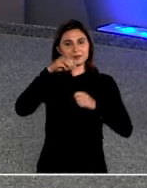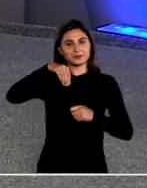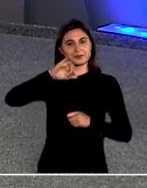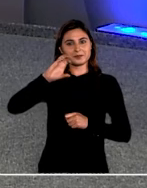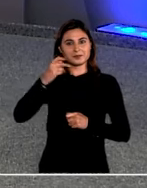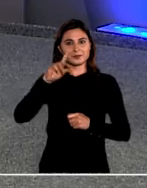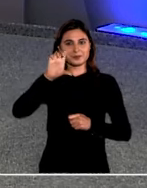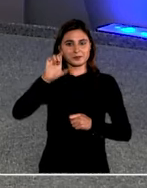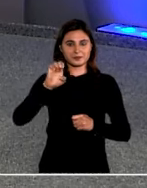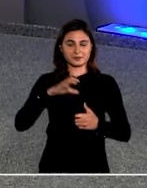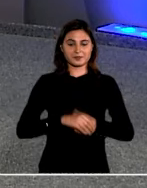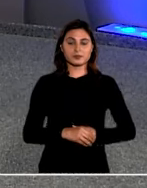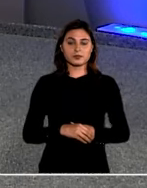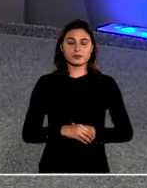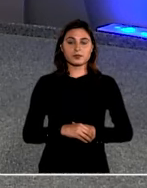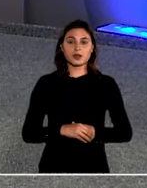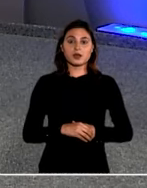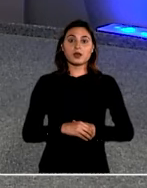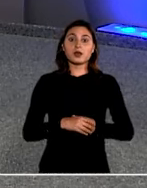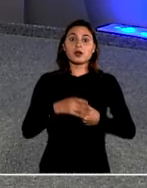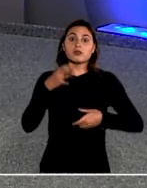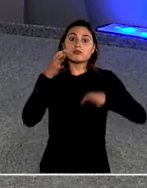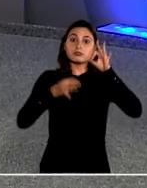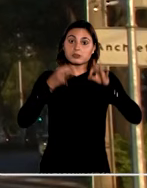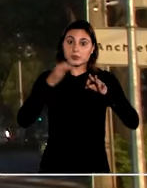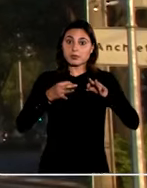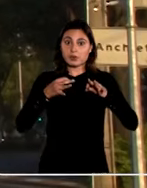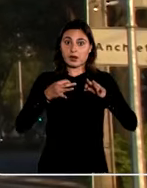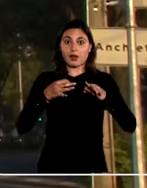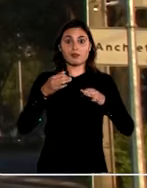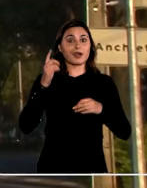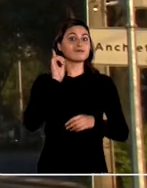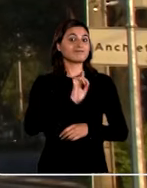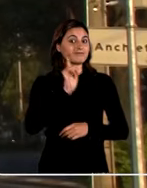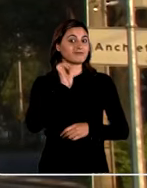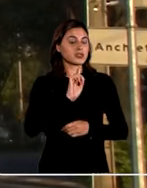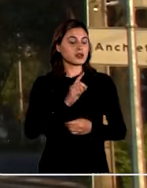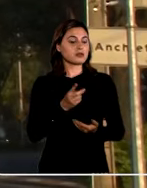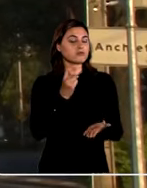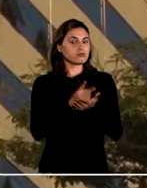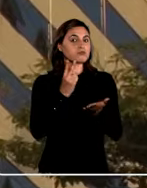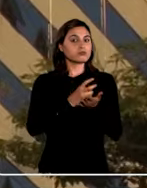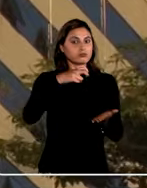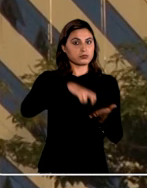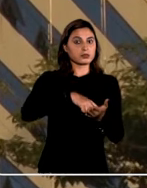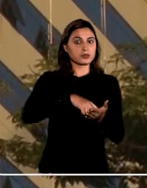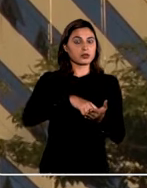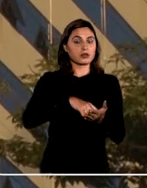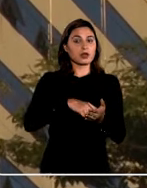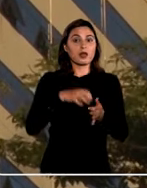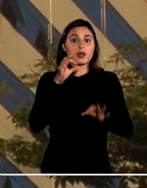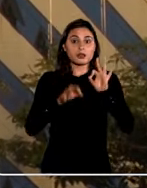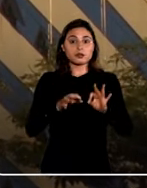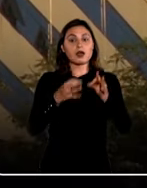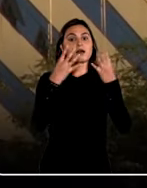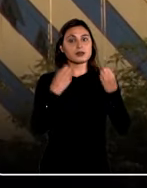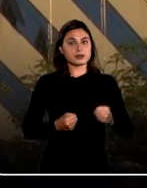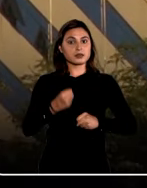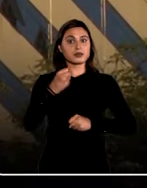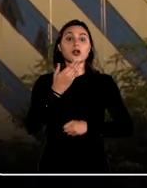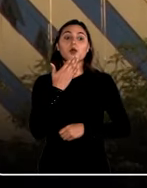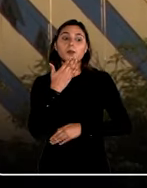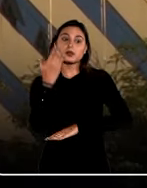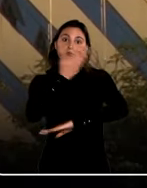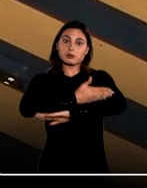chiapa na origem do caso o Tribunal de Justiça de Minas Gerais Manteve sentença julgando procedente o pedido de um